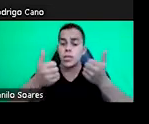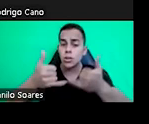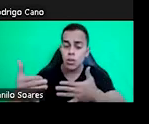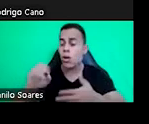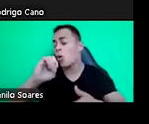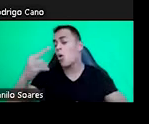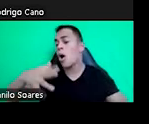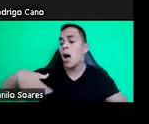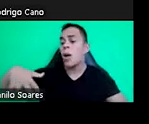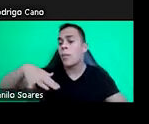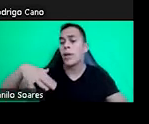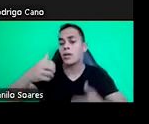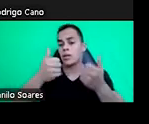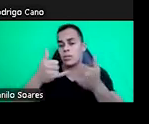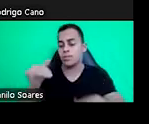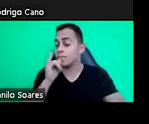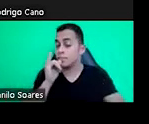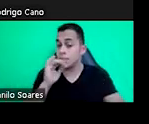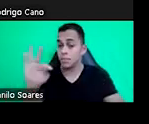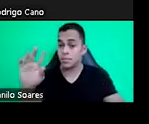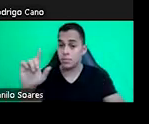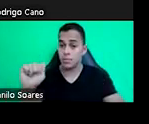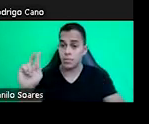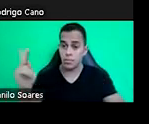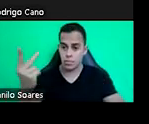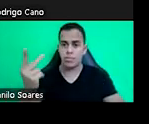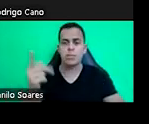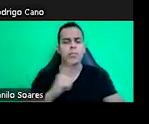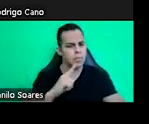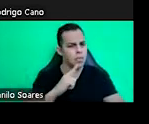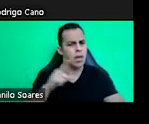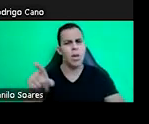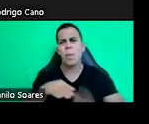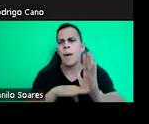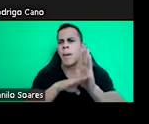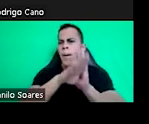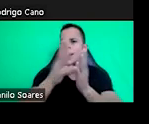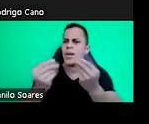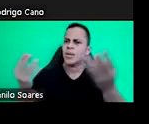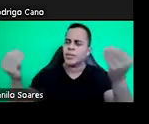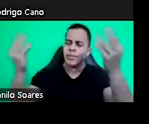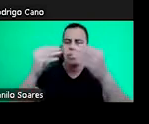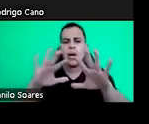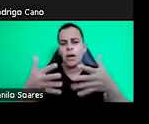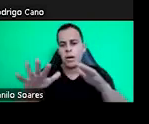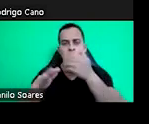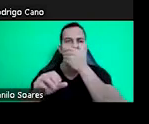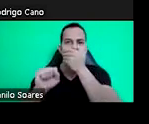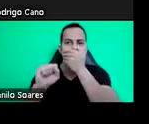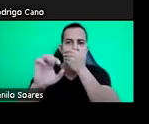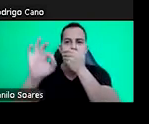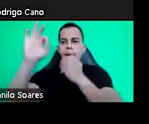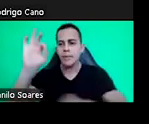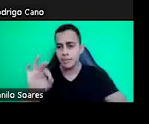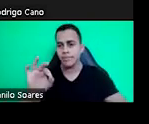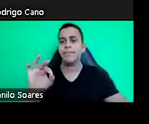caso do TDAH, a gente tem uma estimativa bastante alta de herdabilidade, que é em torno de 80%. E